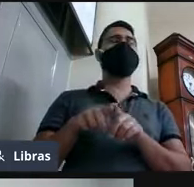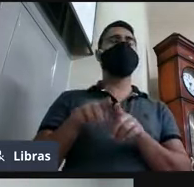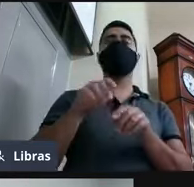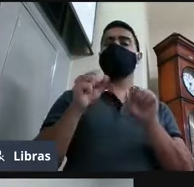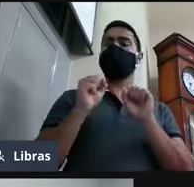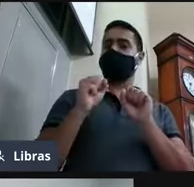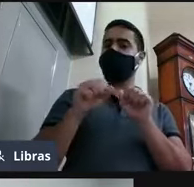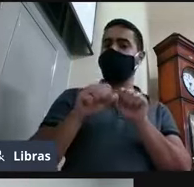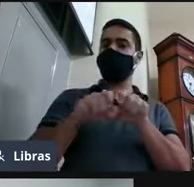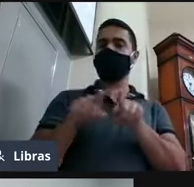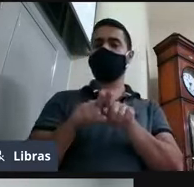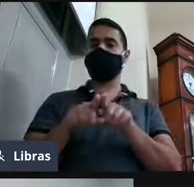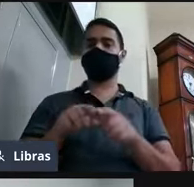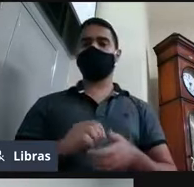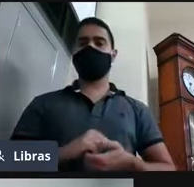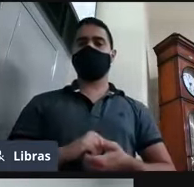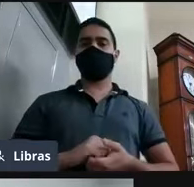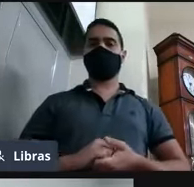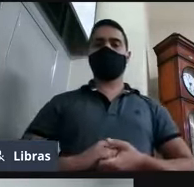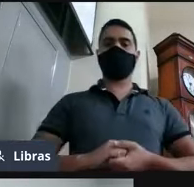faça,